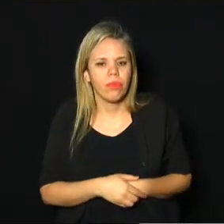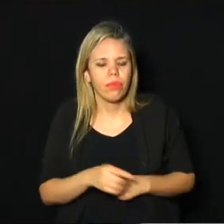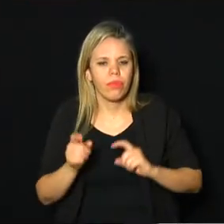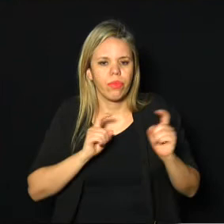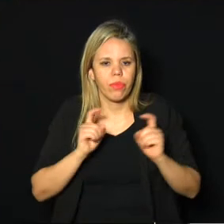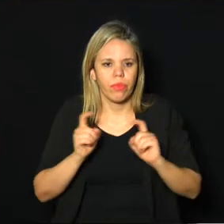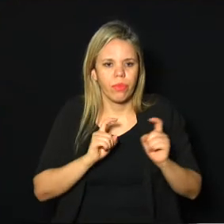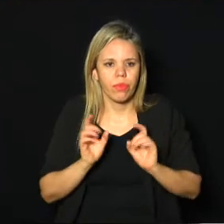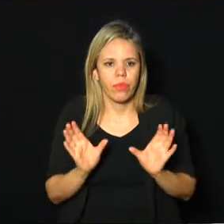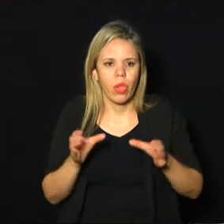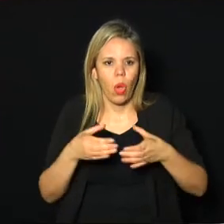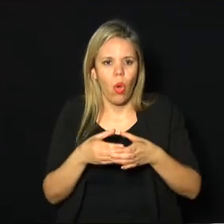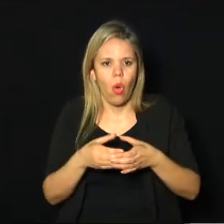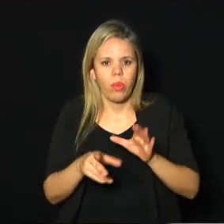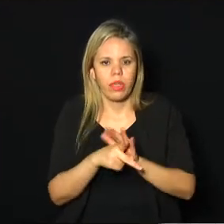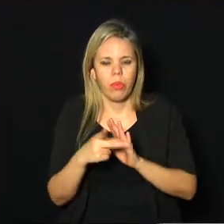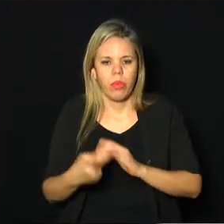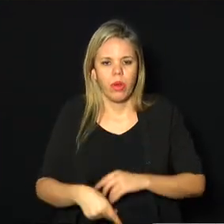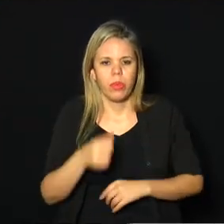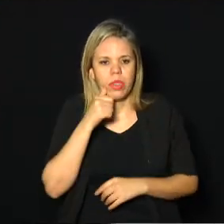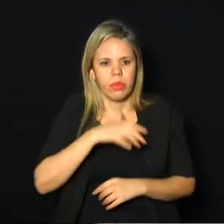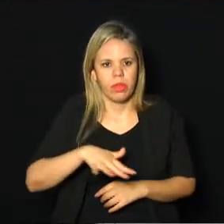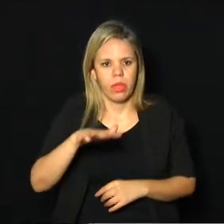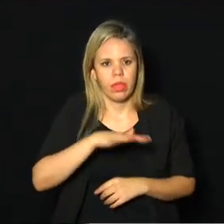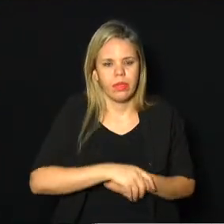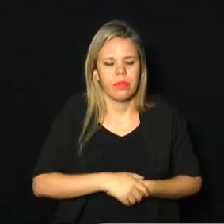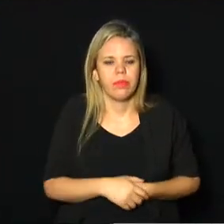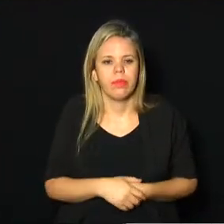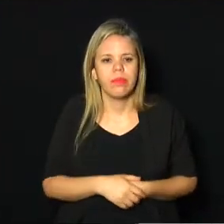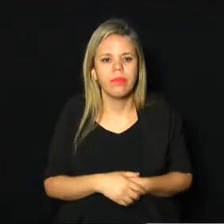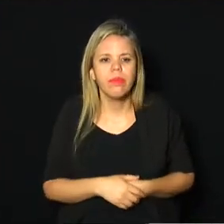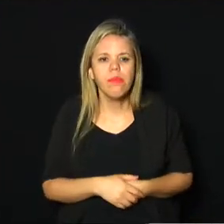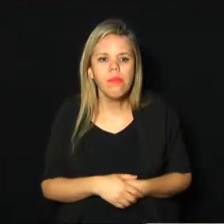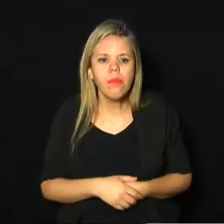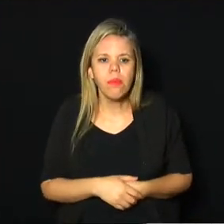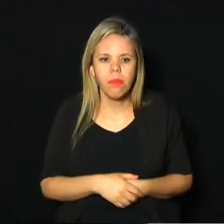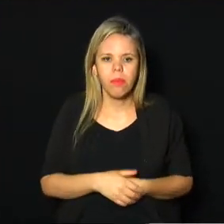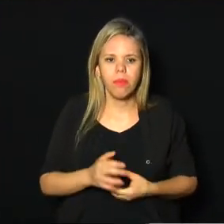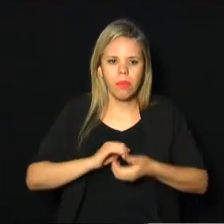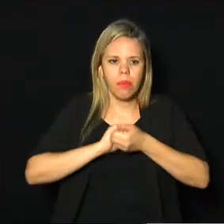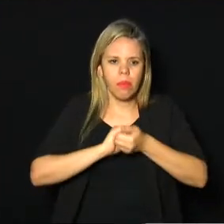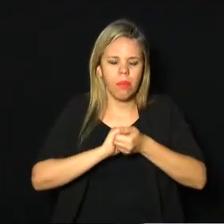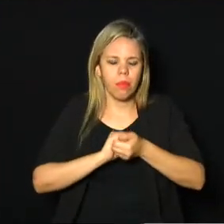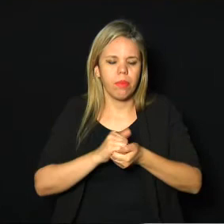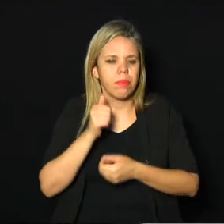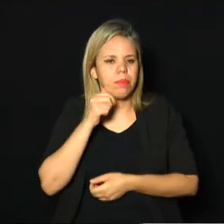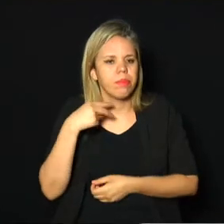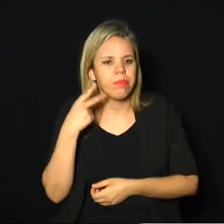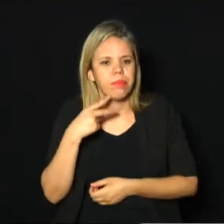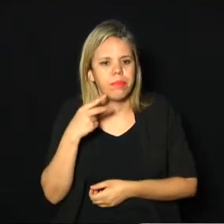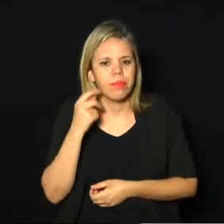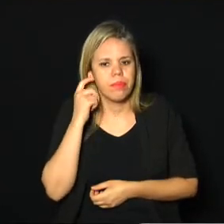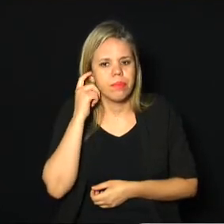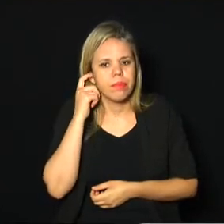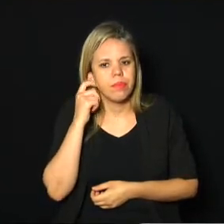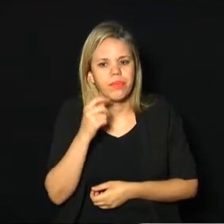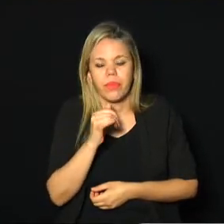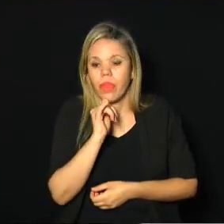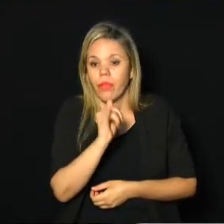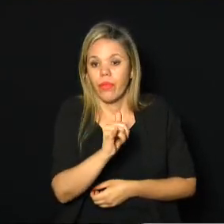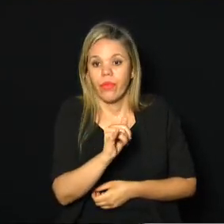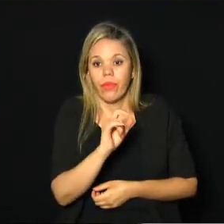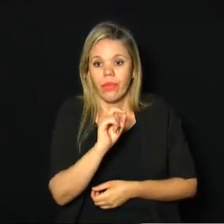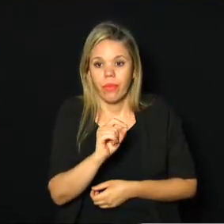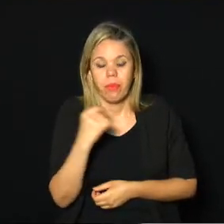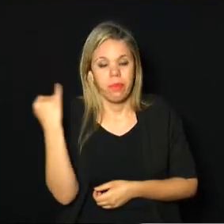da Comissão das Mulheres. Eu queria cumprimentá-la, vereadora, e dizer que é